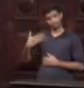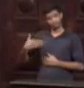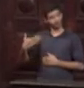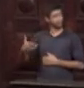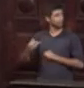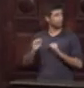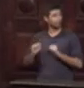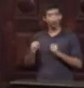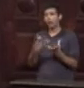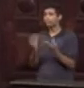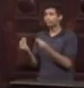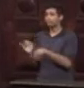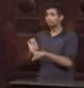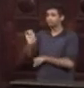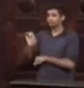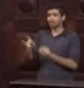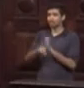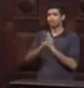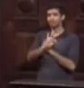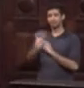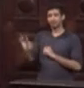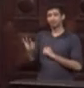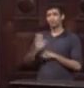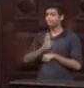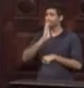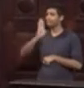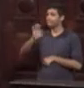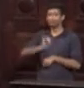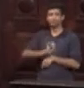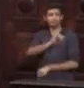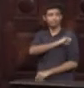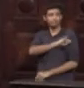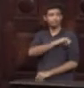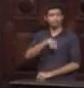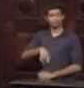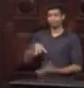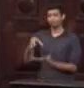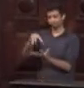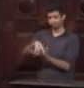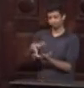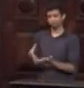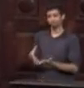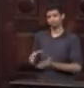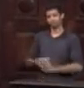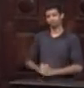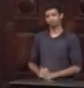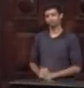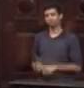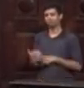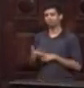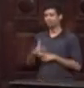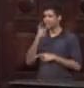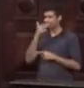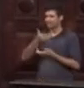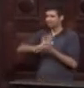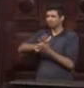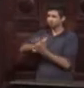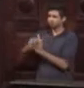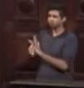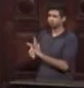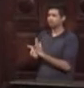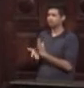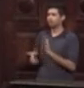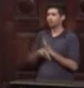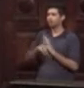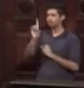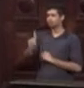da federação, particularmente aqui no Rio de Janeiro, que tem sido uma espécie de laboratório avançado das políticas de desmonte de direitos